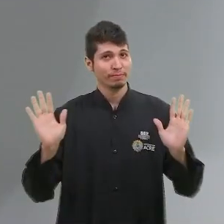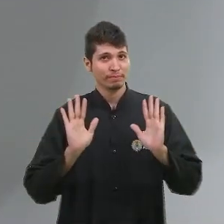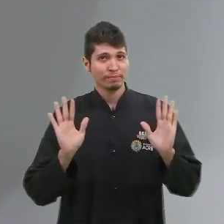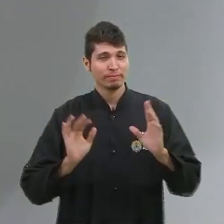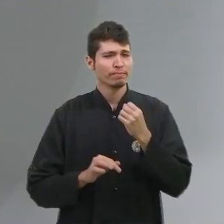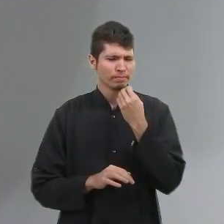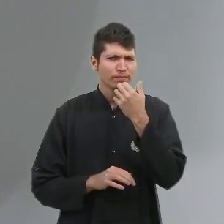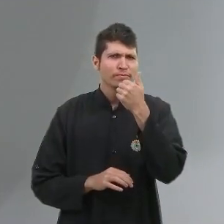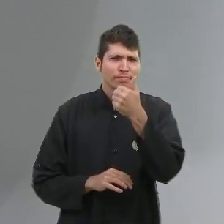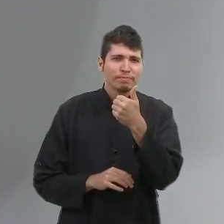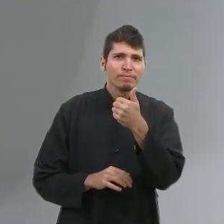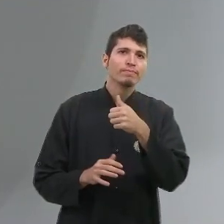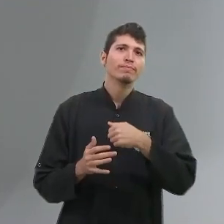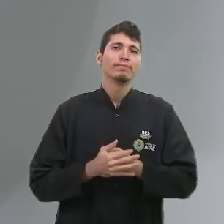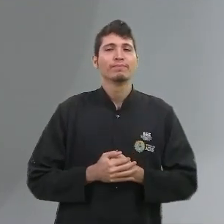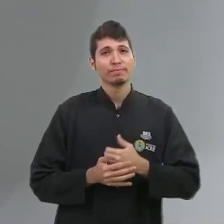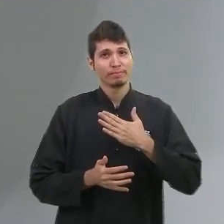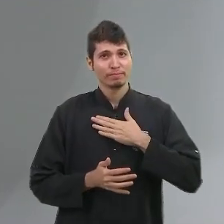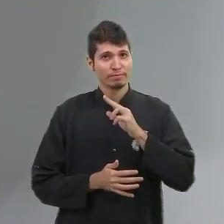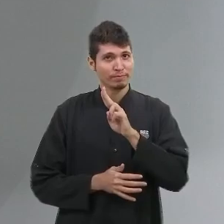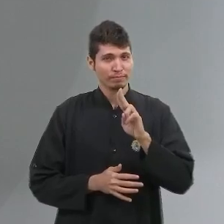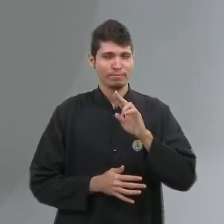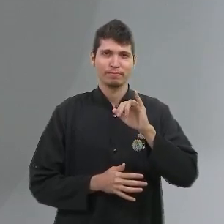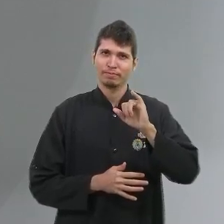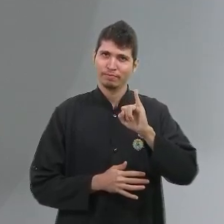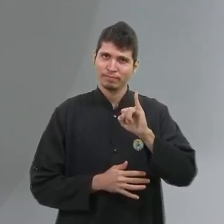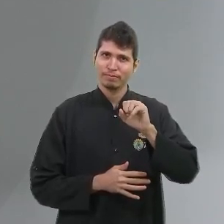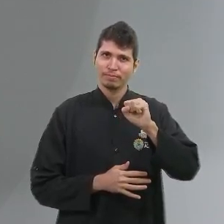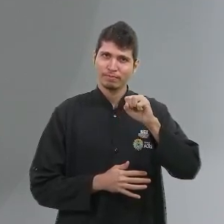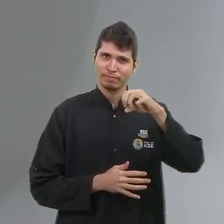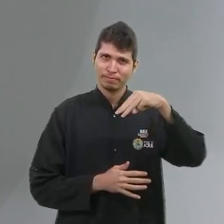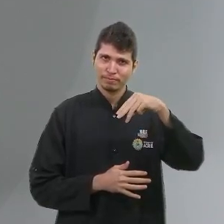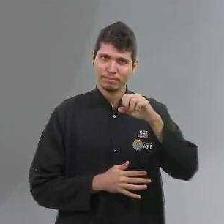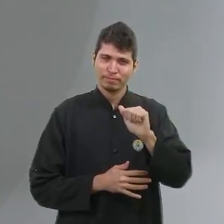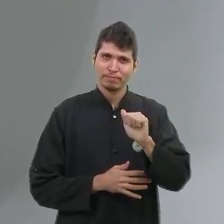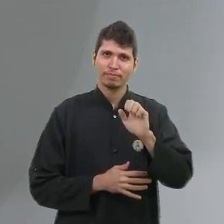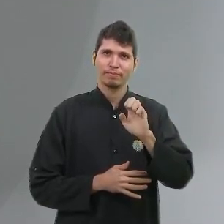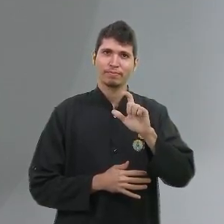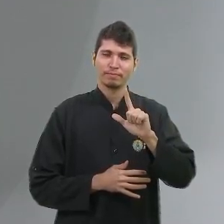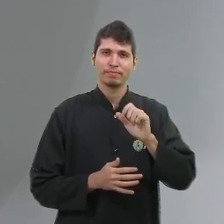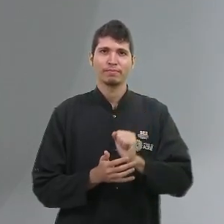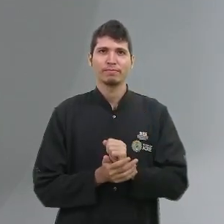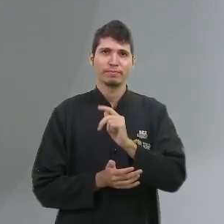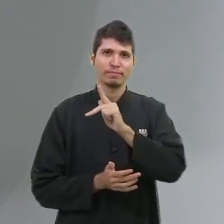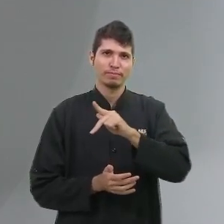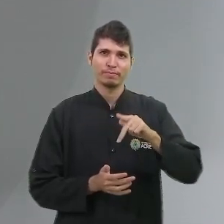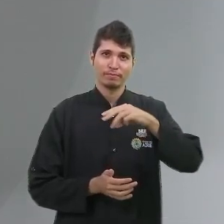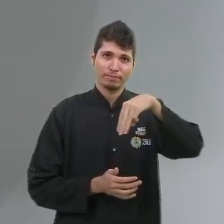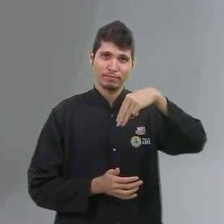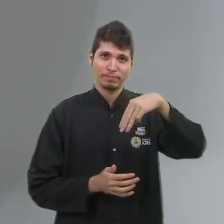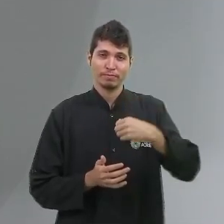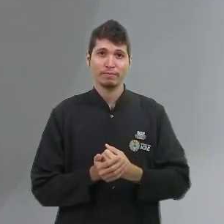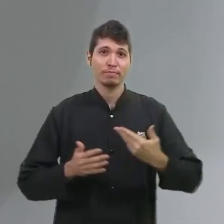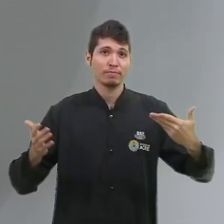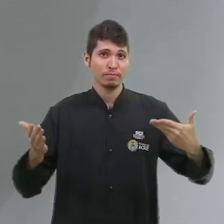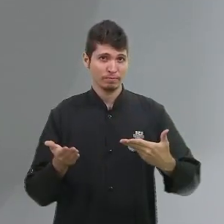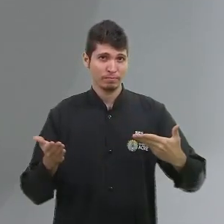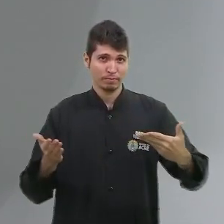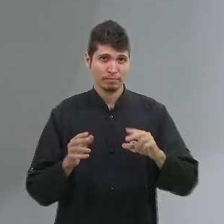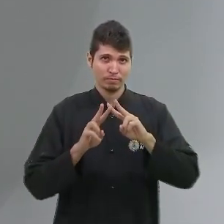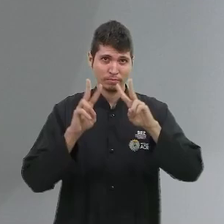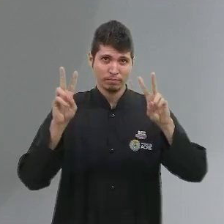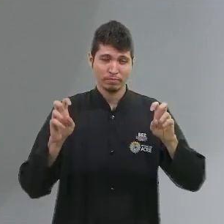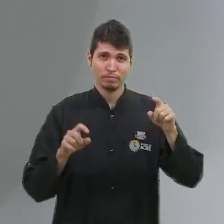Olá, tudo bem com vocês? Meu nome é Ismael, eu sou professor de matemática e nesta aula nós iremos conversar sobre